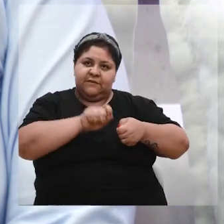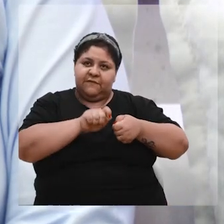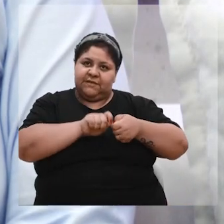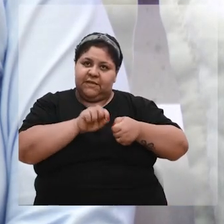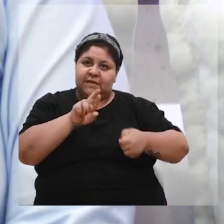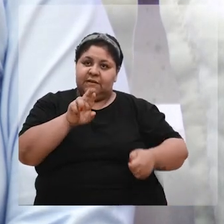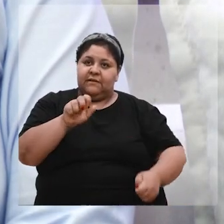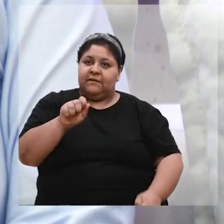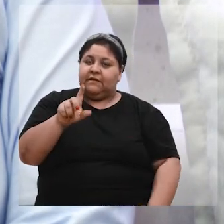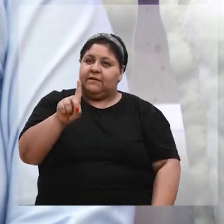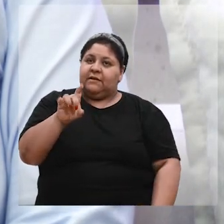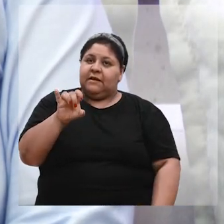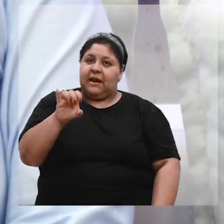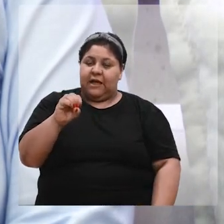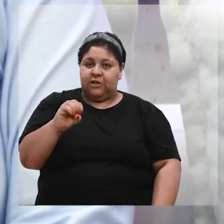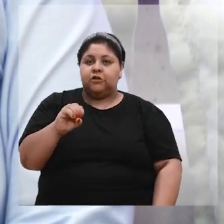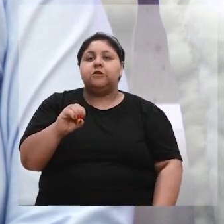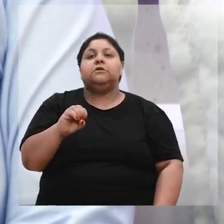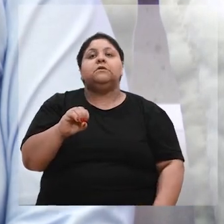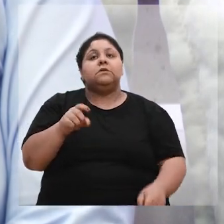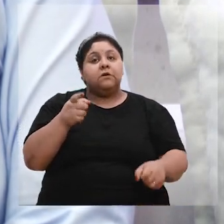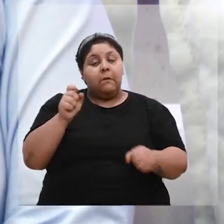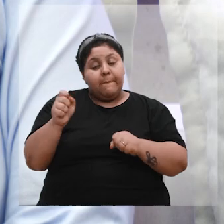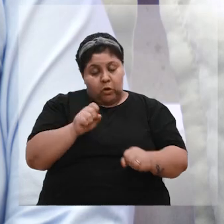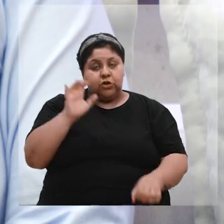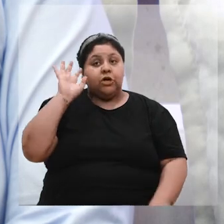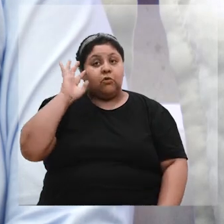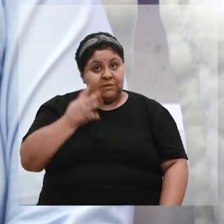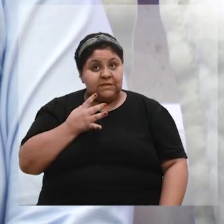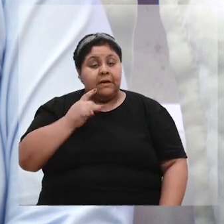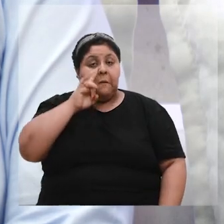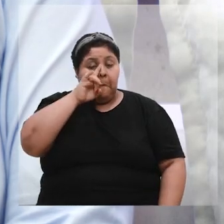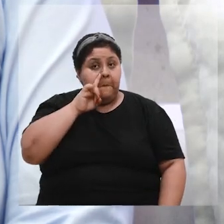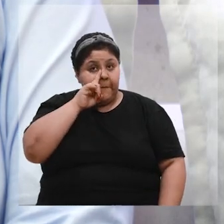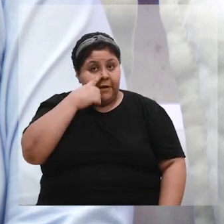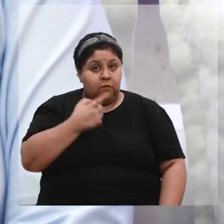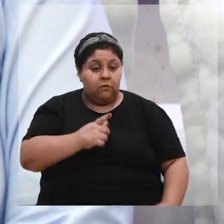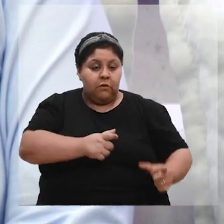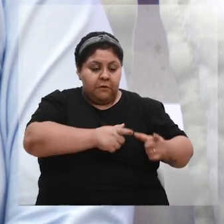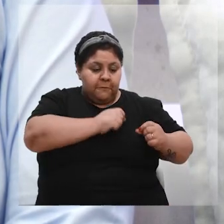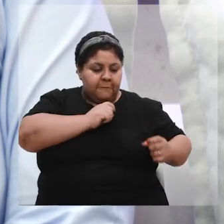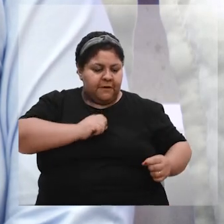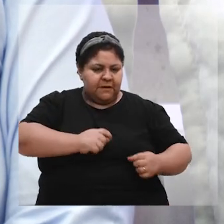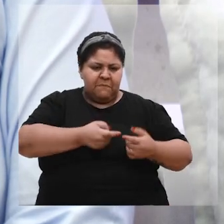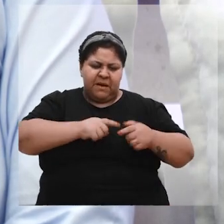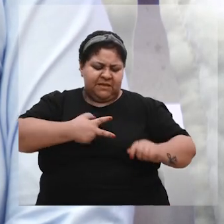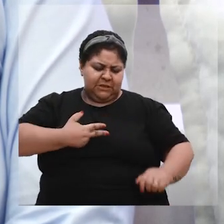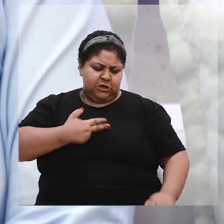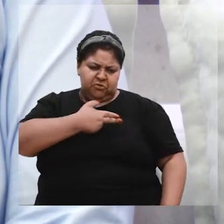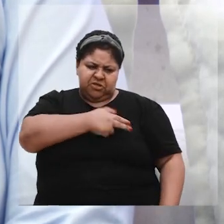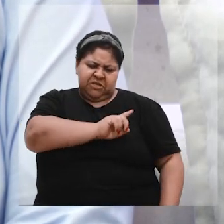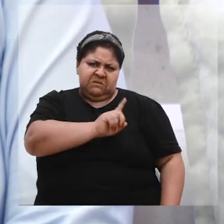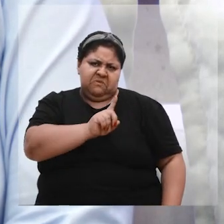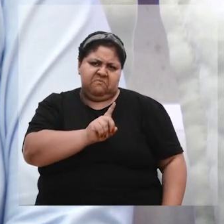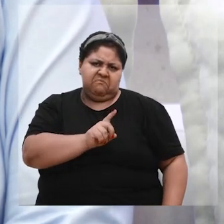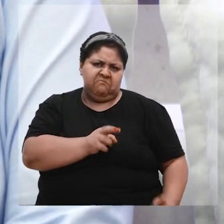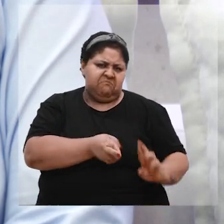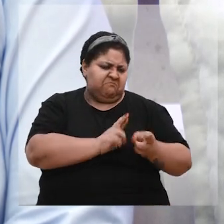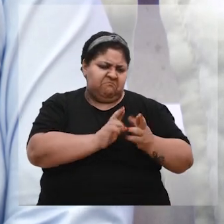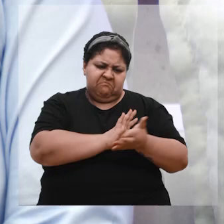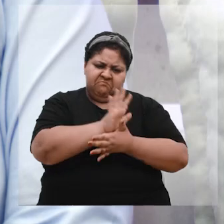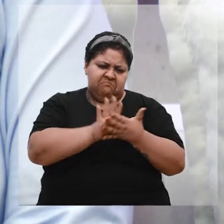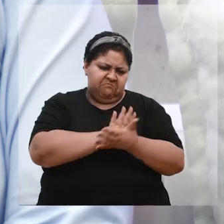precisa fazer radioterapia torácica, isso sim, isso é um fator de risco. Mas cirurgias,